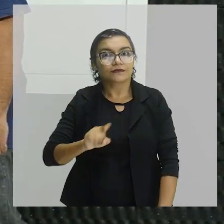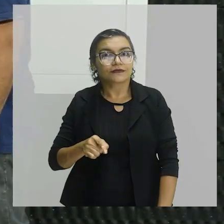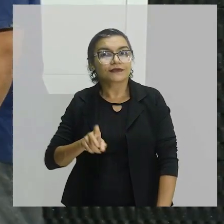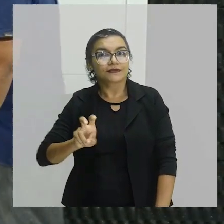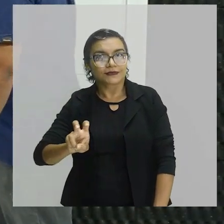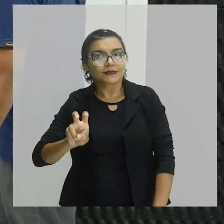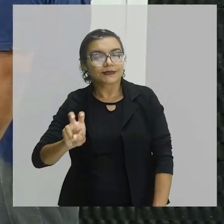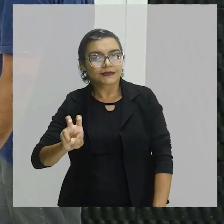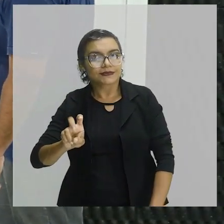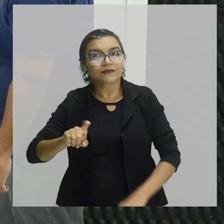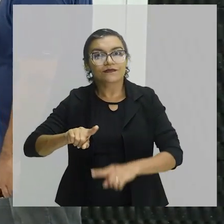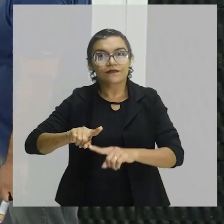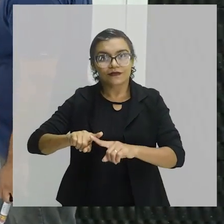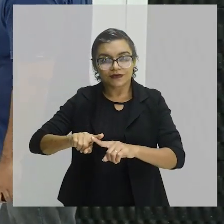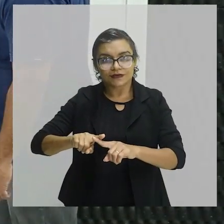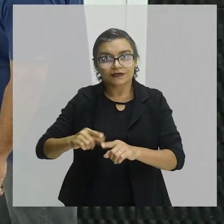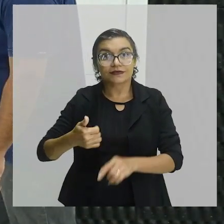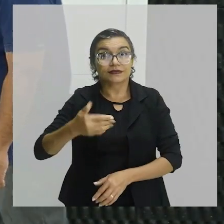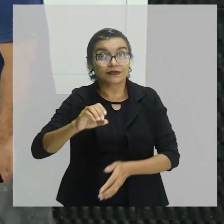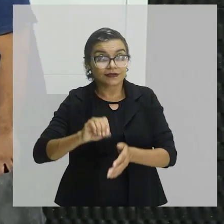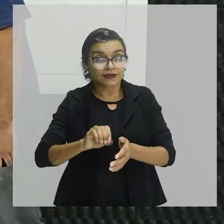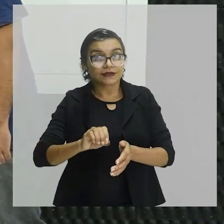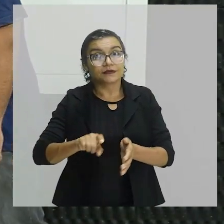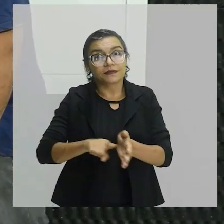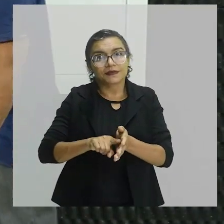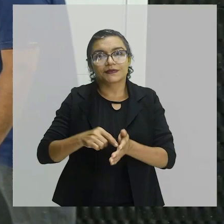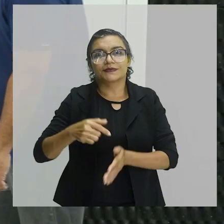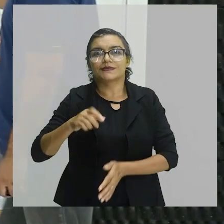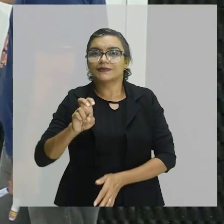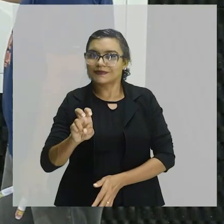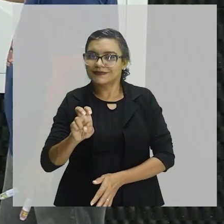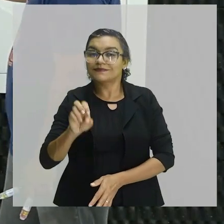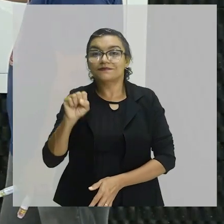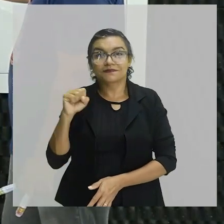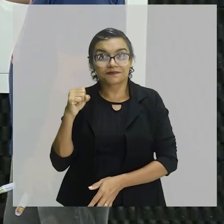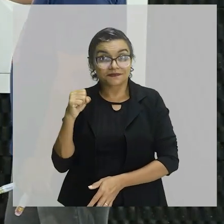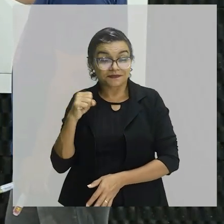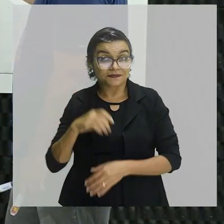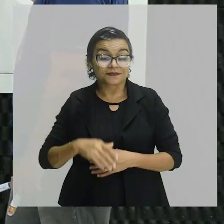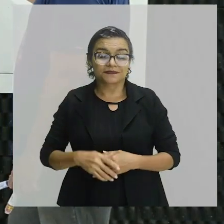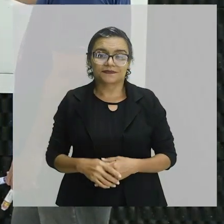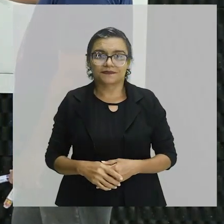0,55 vezes 10 a menos 5 segundos, né? Então,